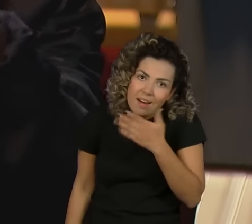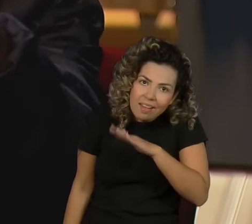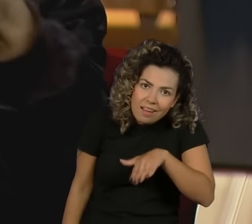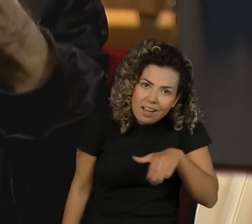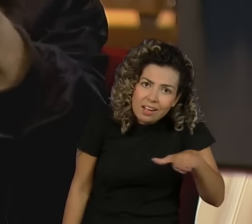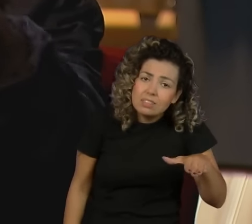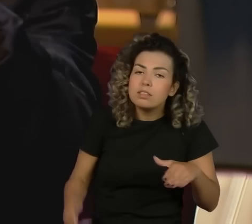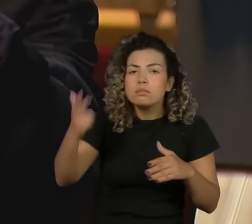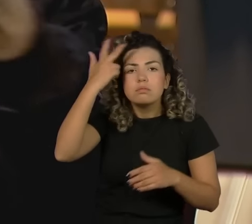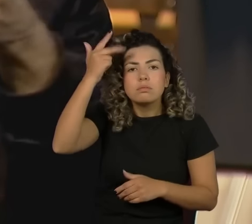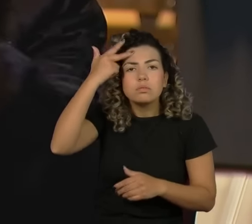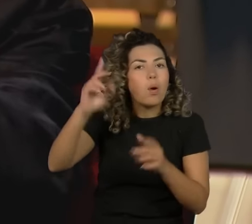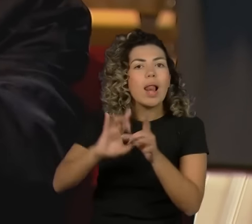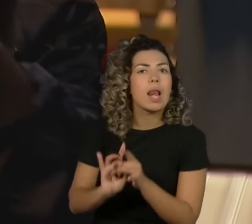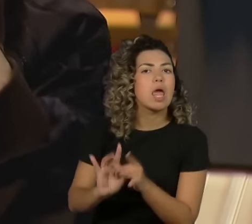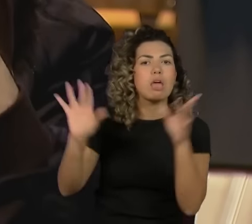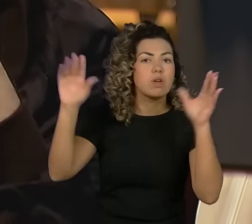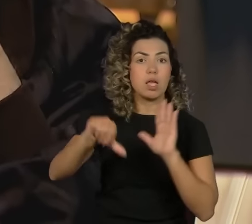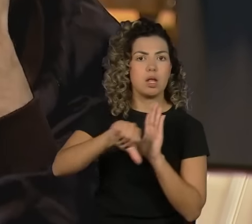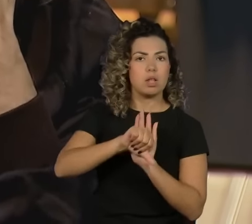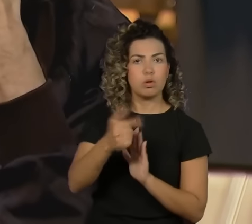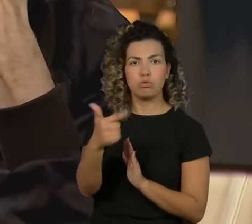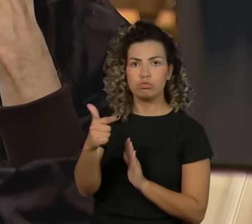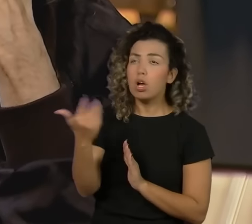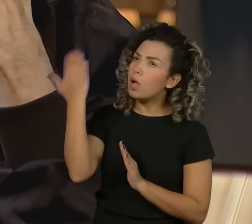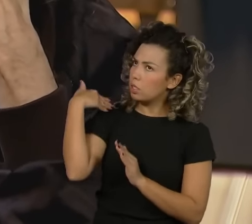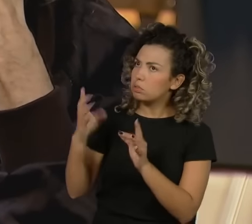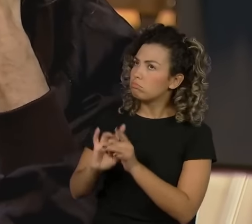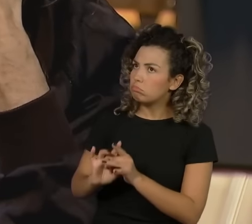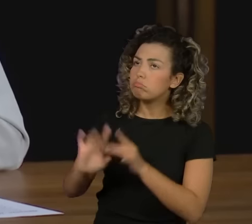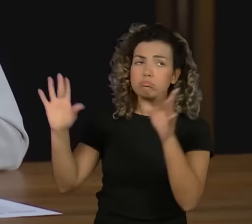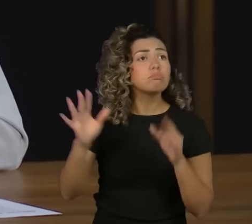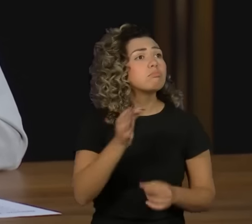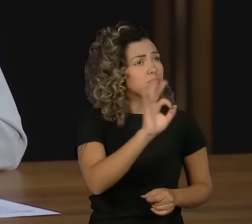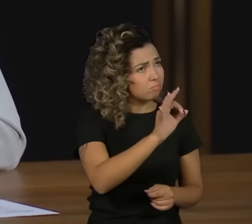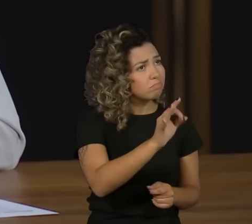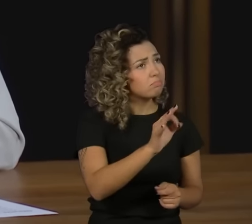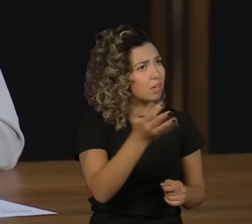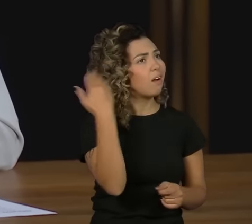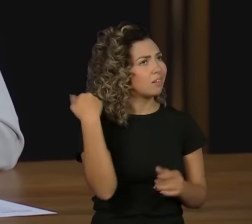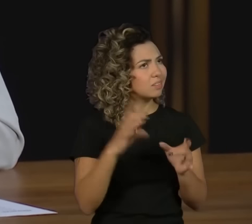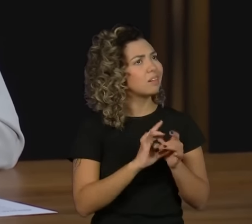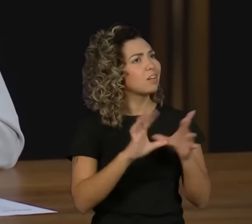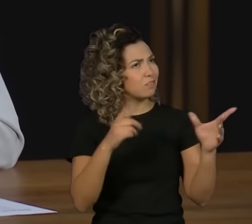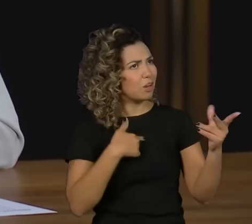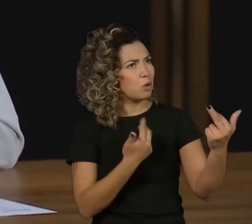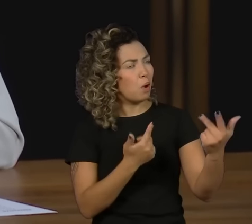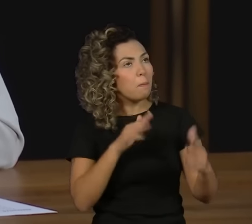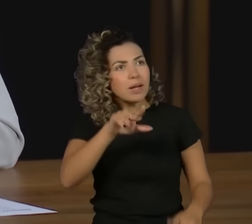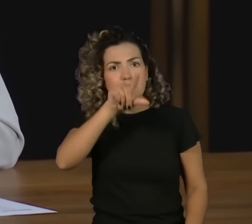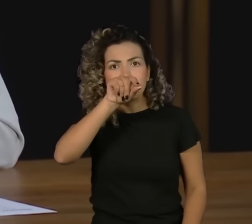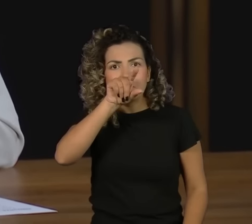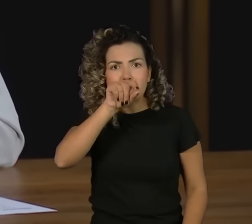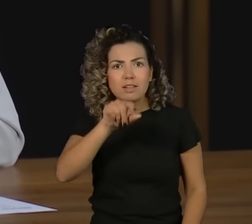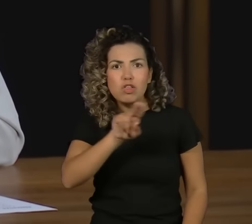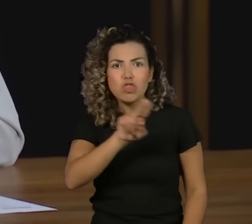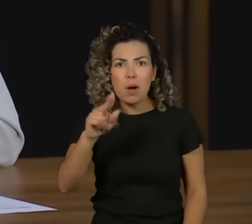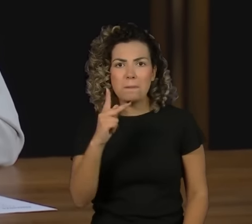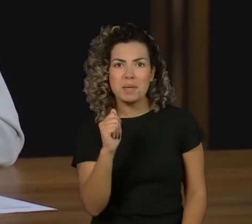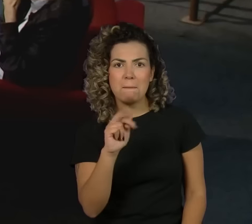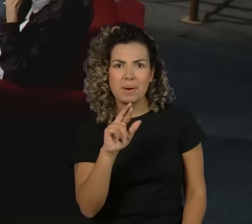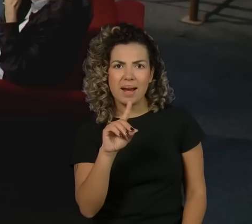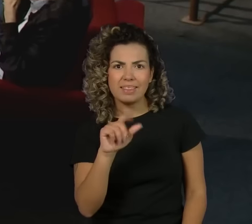época estava liberado, você podia Não, caçar. Eu Entendeu? participei disso daí. Mas pardal é a primeira vez que eu estou ouvindo alguém que comia